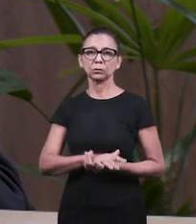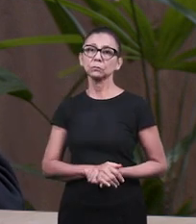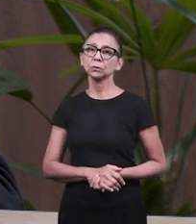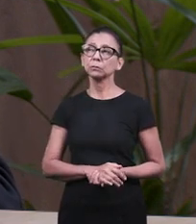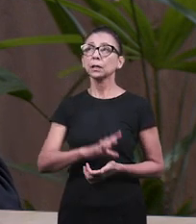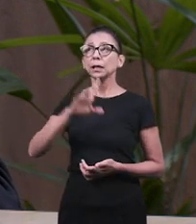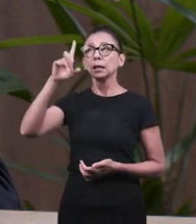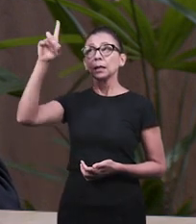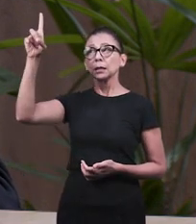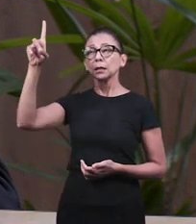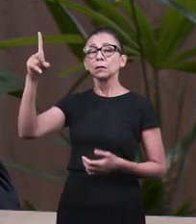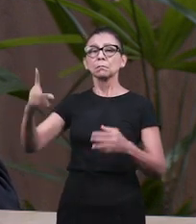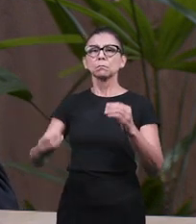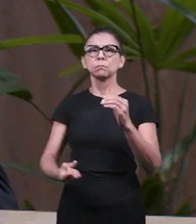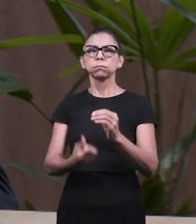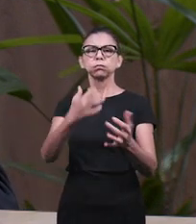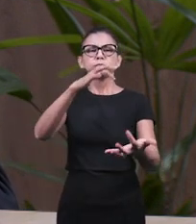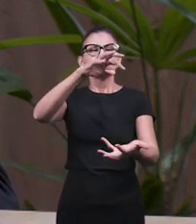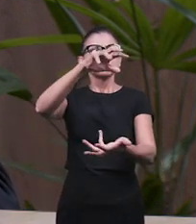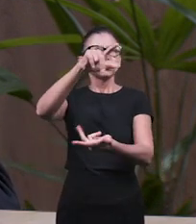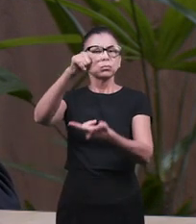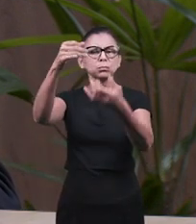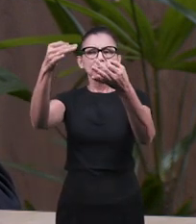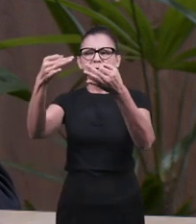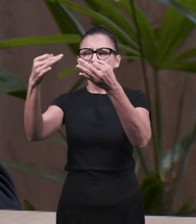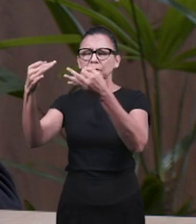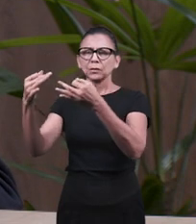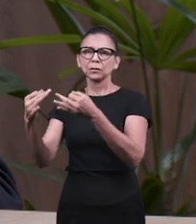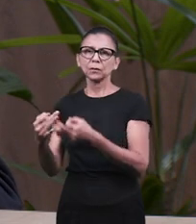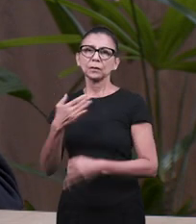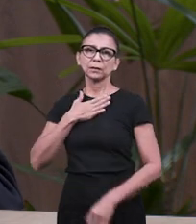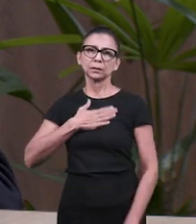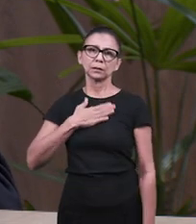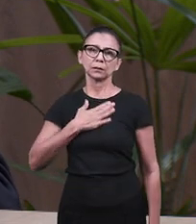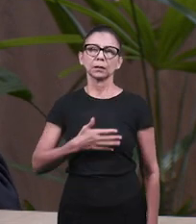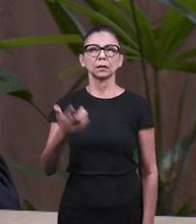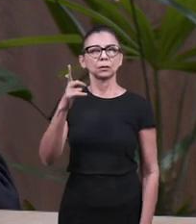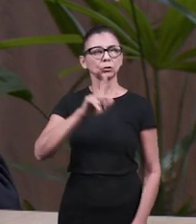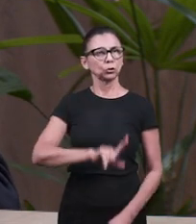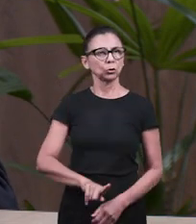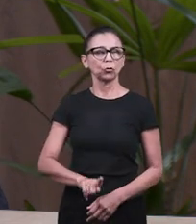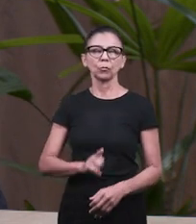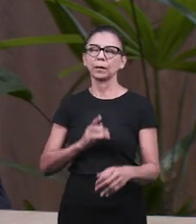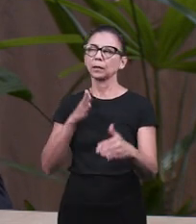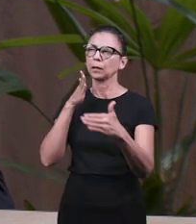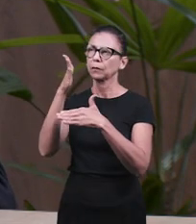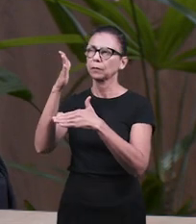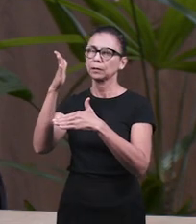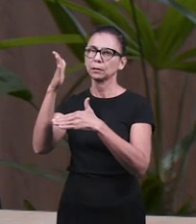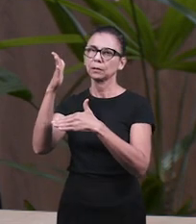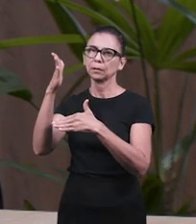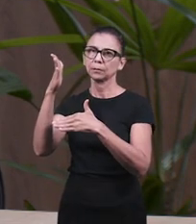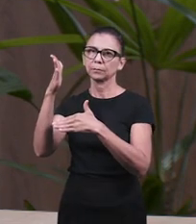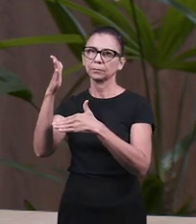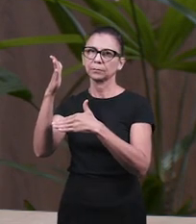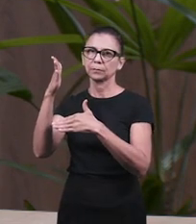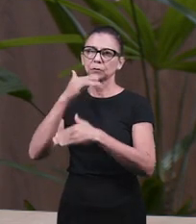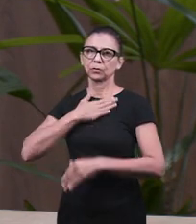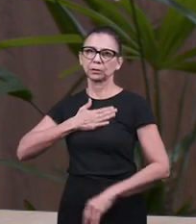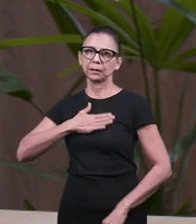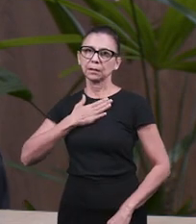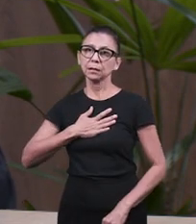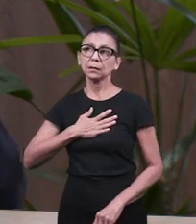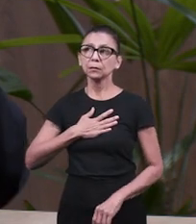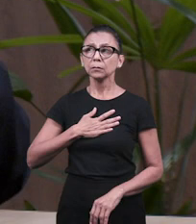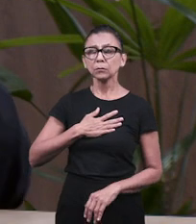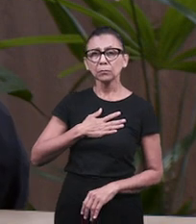suas obras no 7º dia. E outra vez, não entrarão no meu repouso. Visto, pois, que